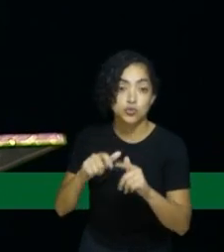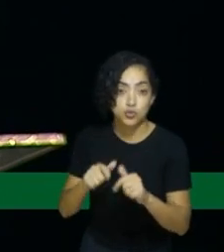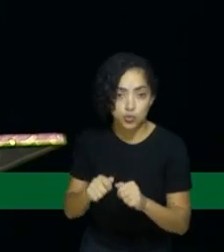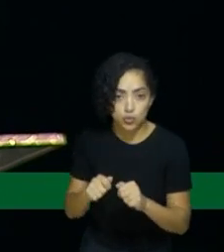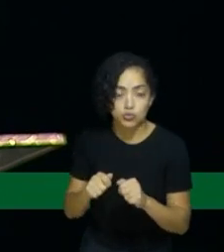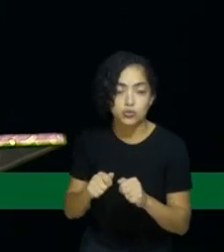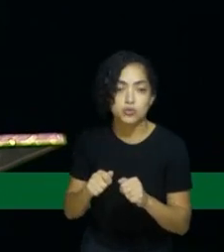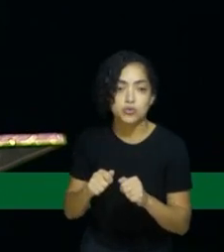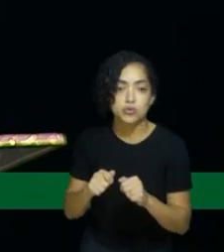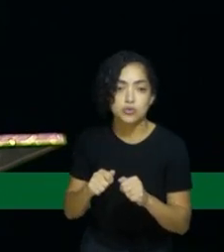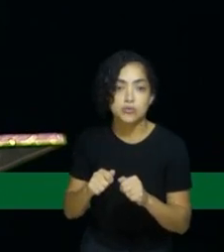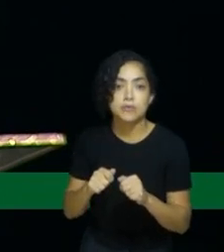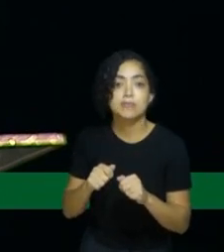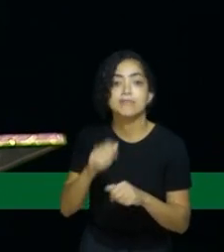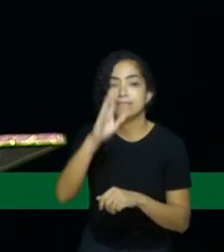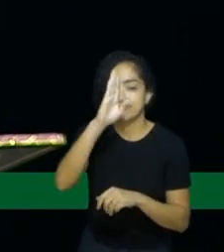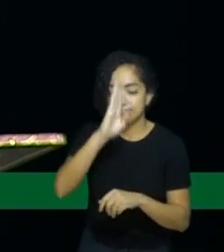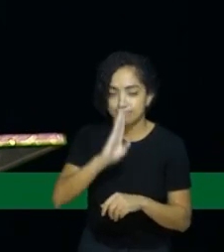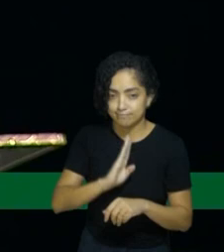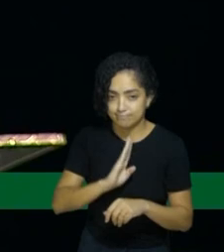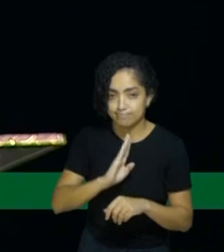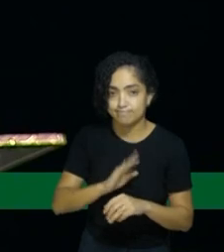oferecidos são gratuitos